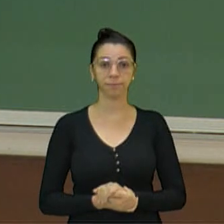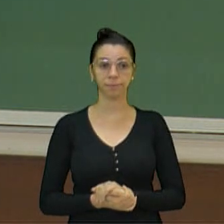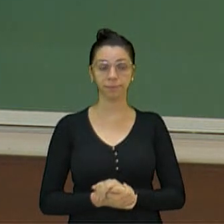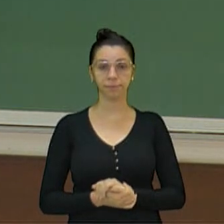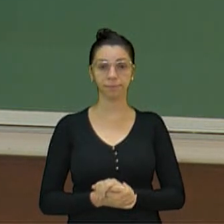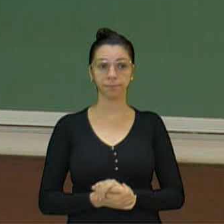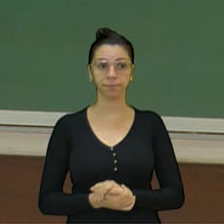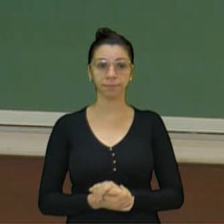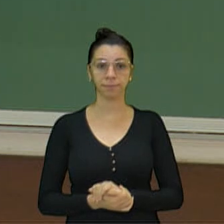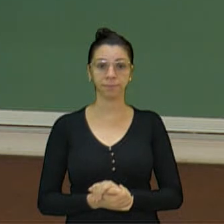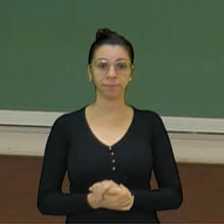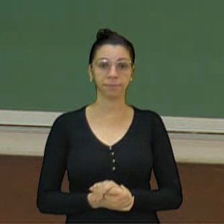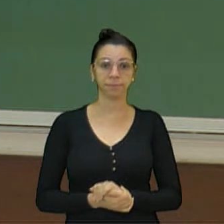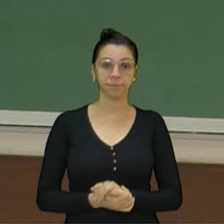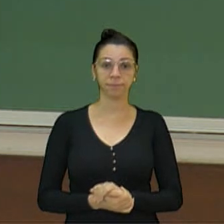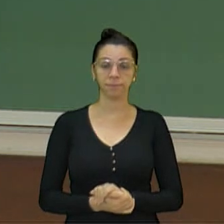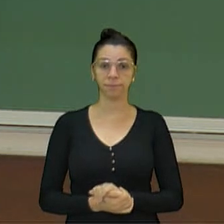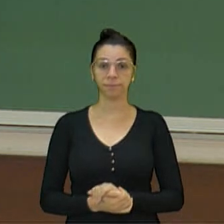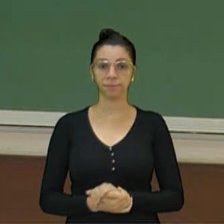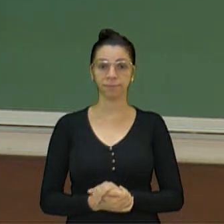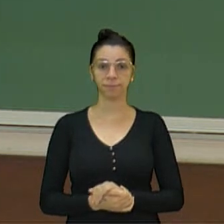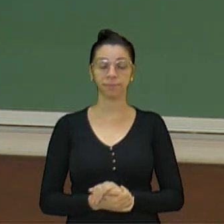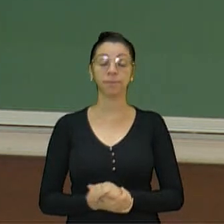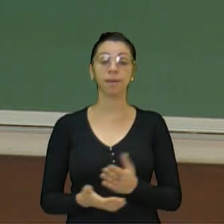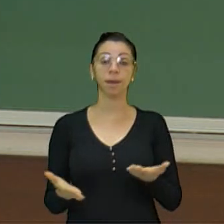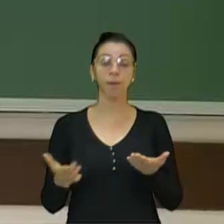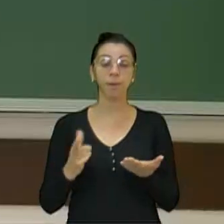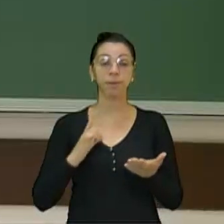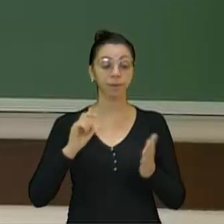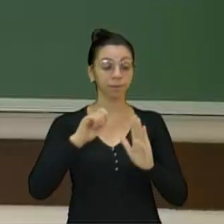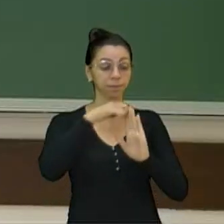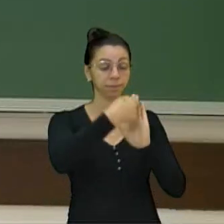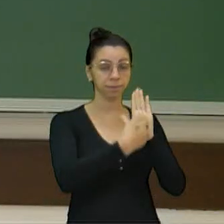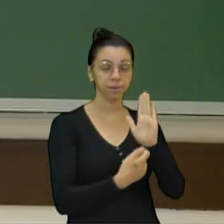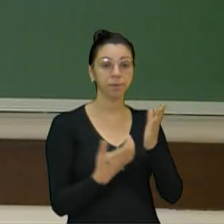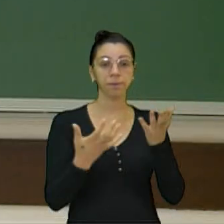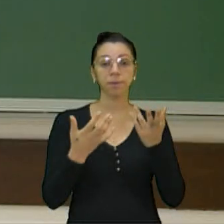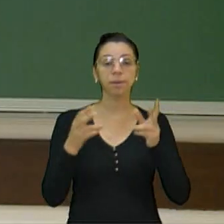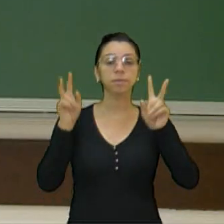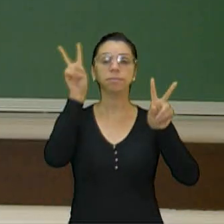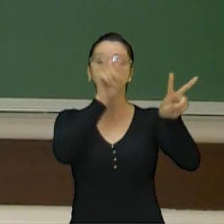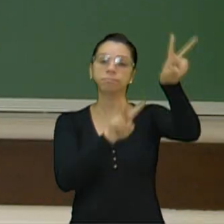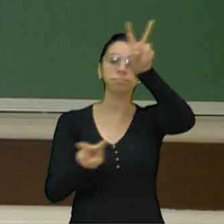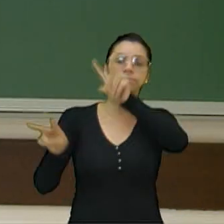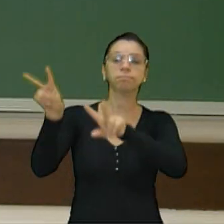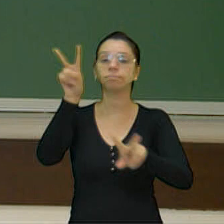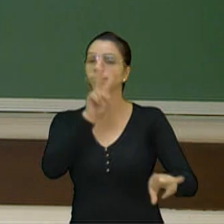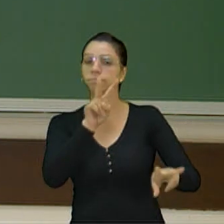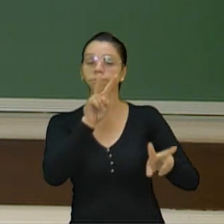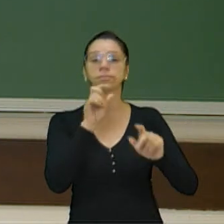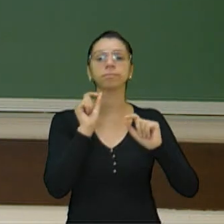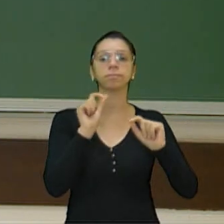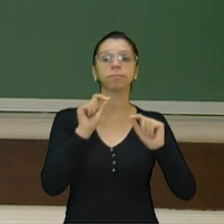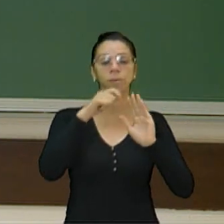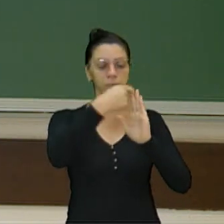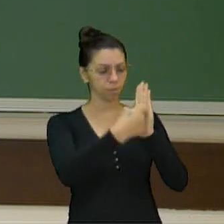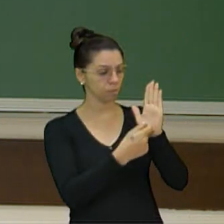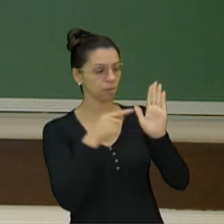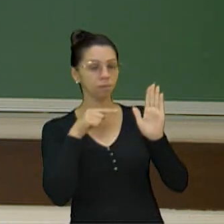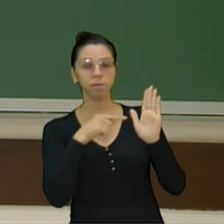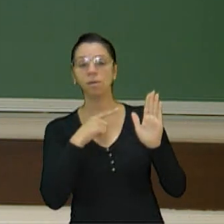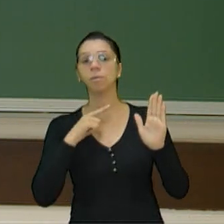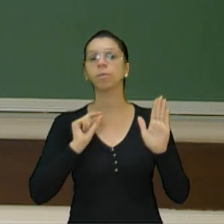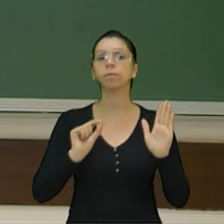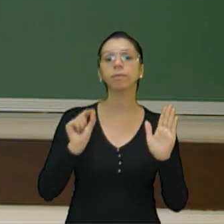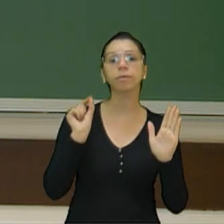Beleza. Agora, nós temos o nosso texto. Só que eu quero que vocês observem o seguinte aqui. Se vocês olharem para o nosso texto, vocês vão ver uma coisa